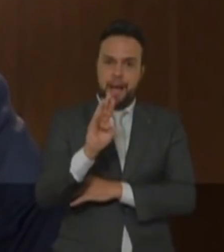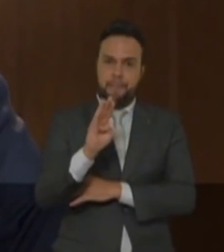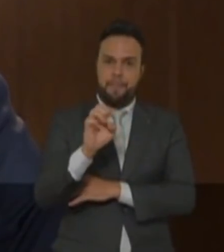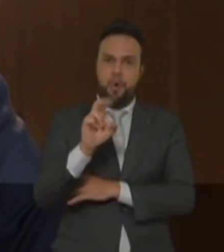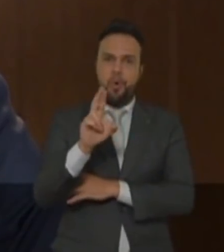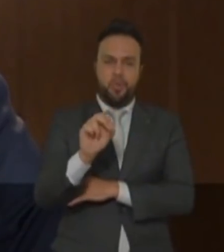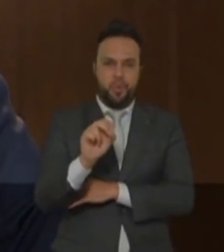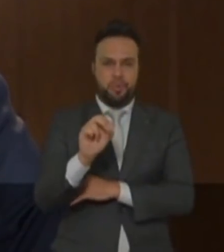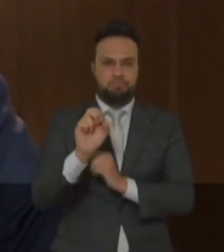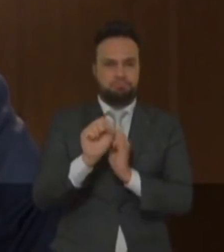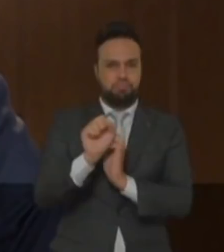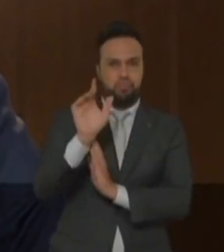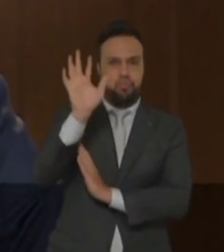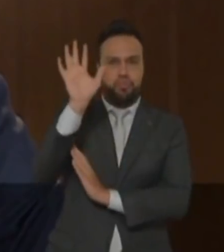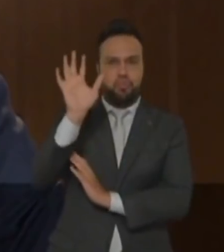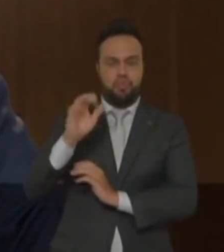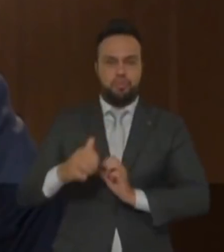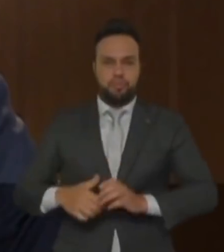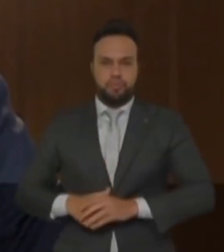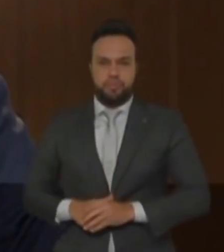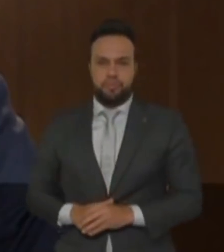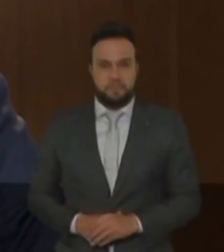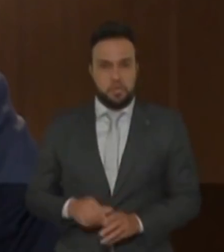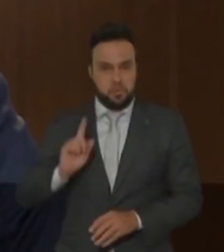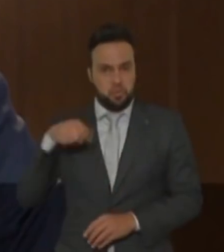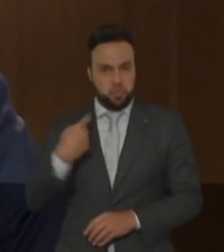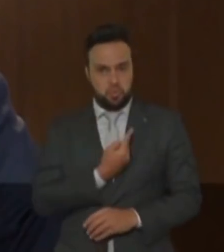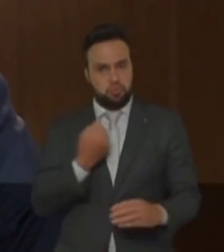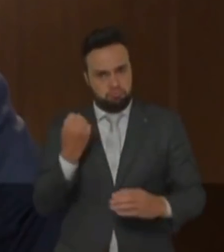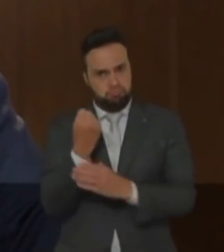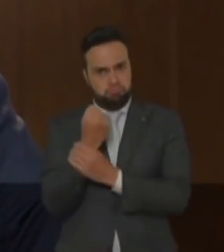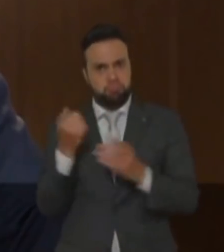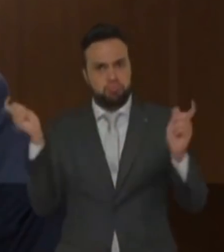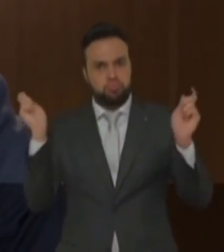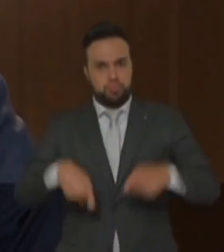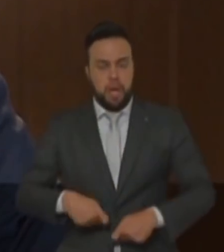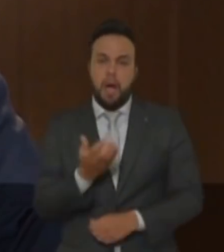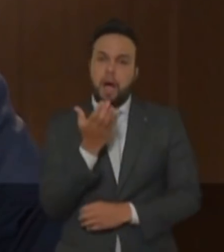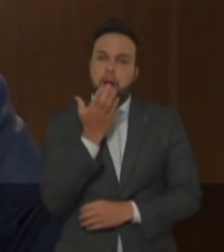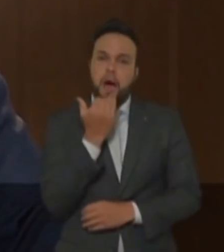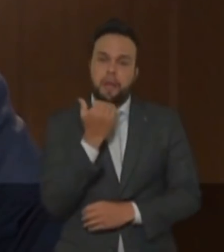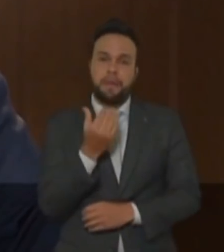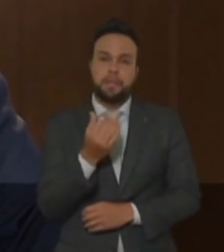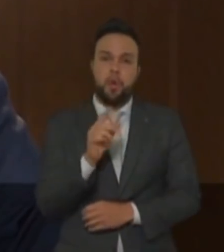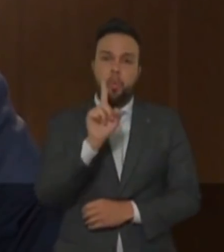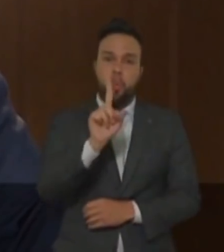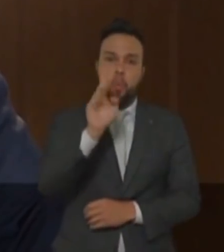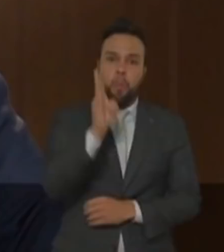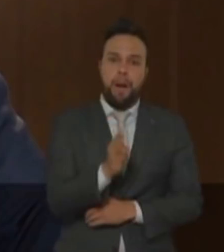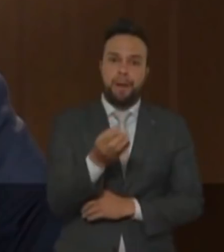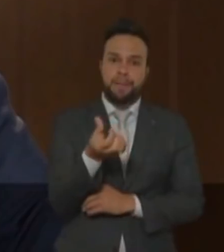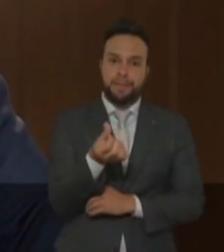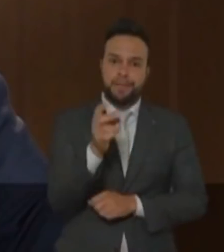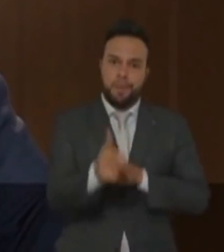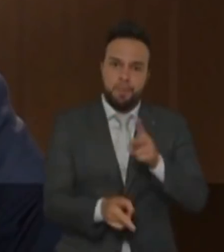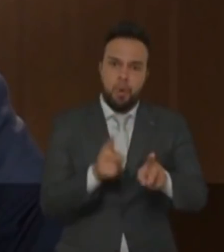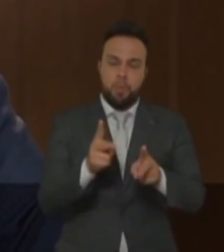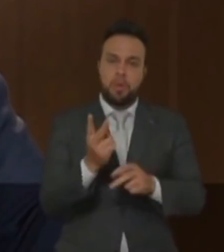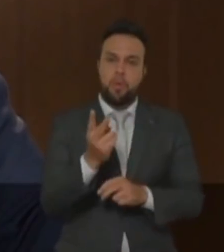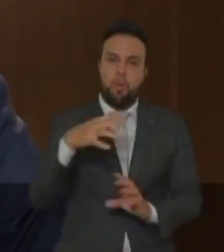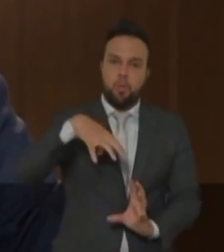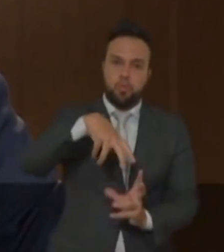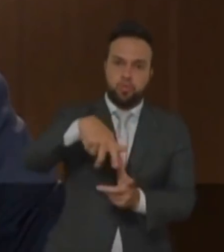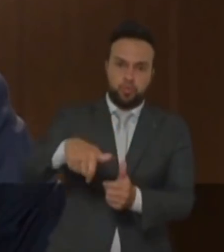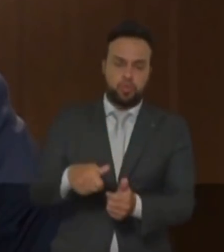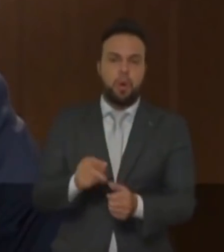três por cento da emissão de carbono e garantimos a segurança alimentar a um sexto da população